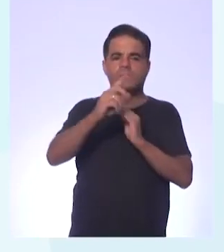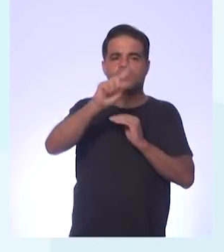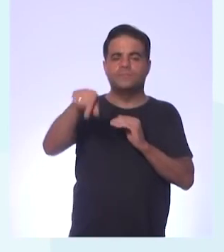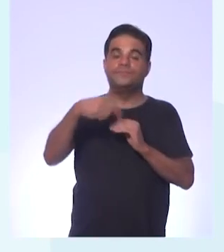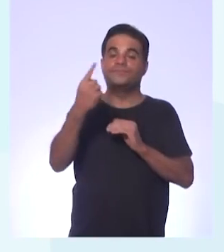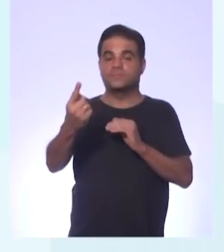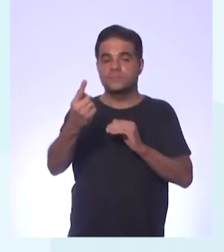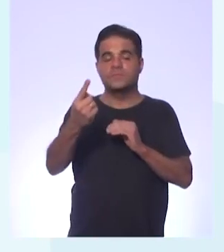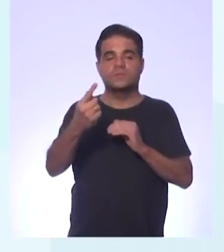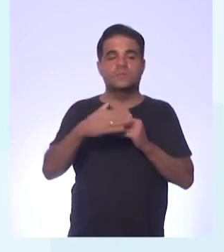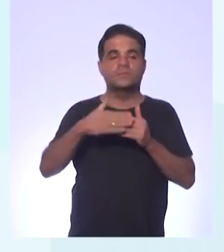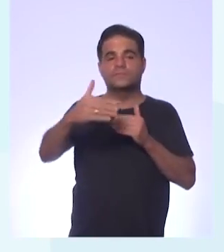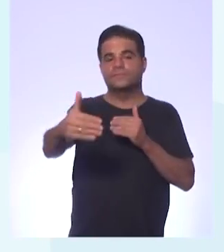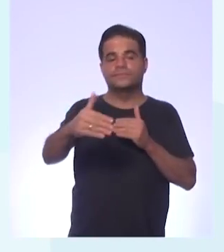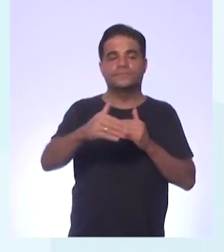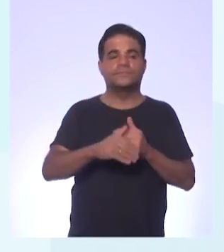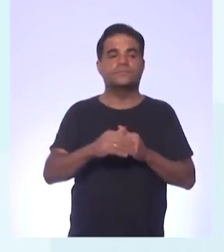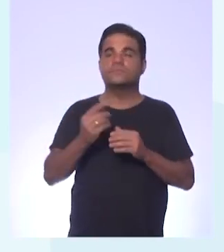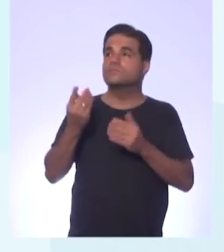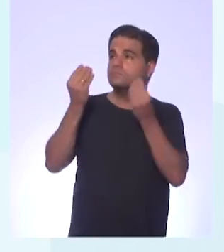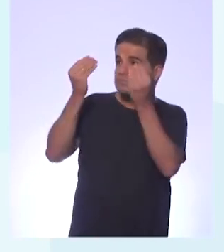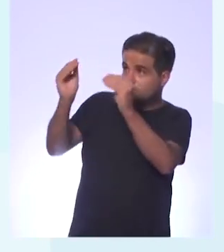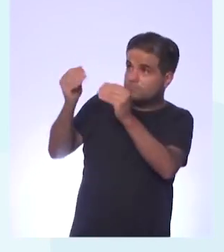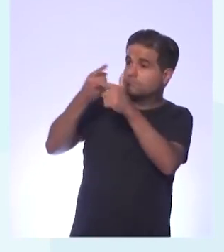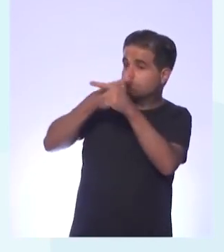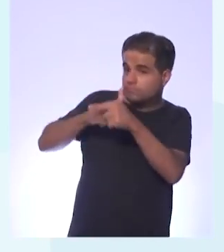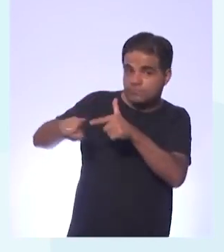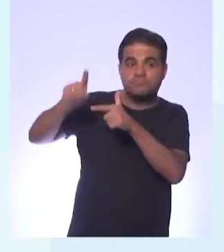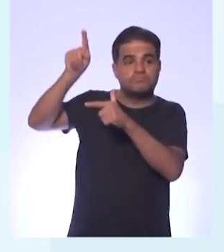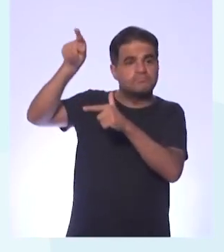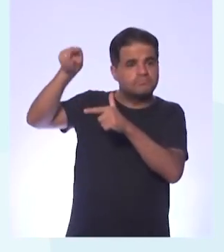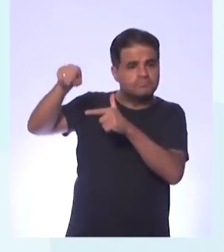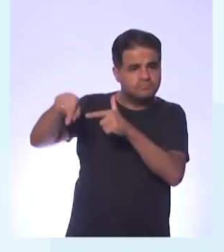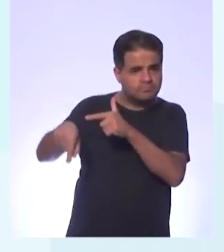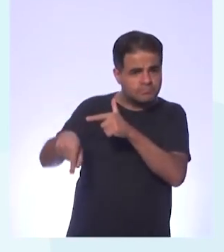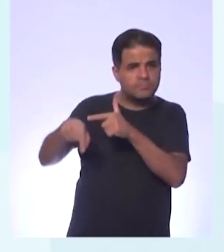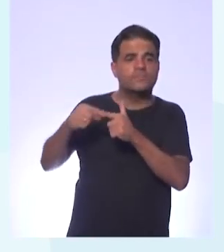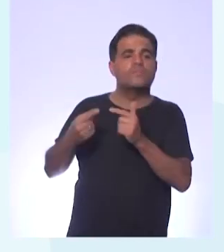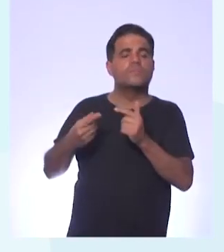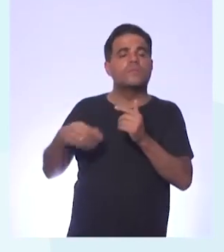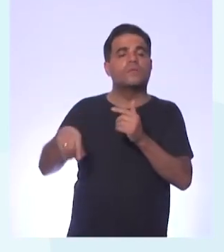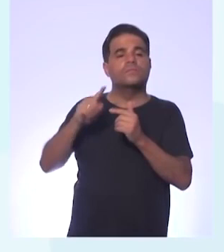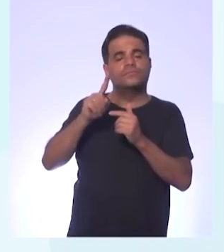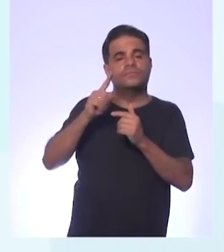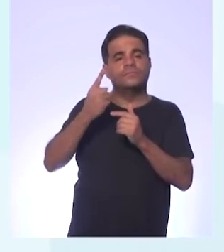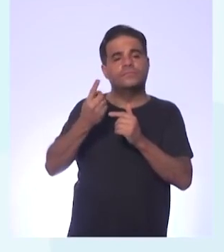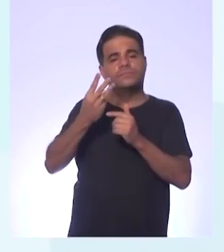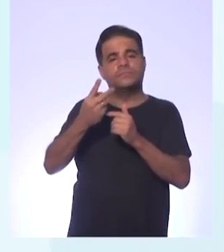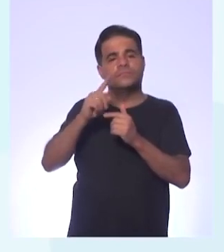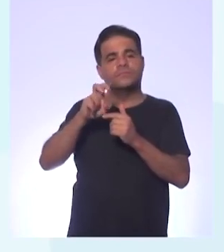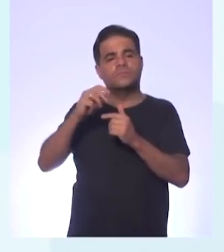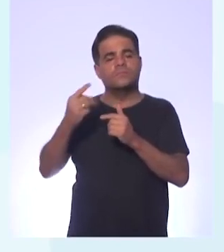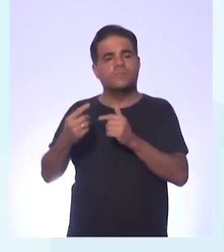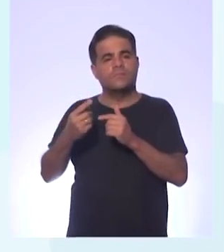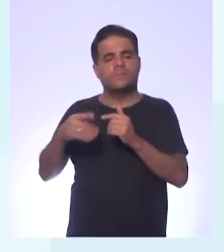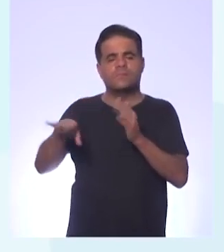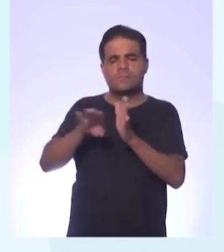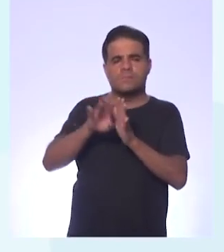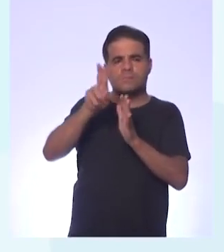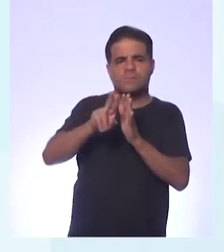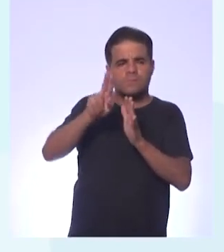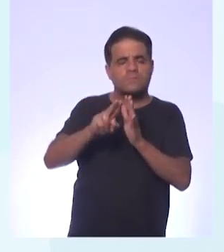bom? Vou mostrar a resolução, porque aqui tem a continha de dividir para vocês. Claro, a gente parou, aqui tinha até o 3 vezes 51. A gente usou aí